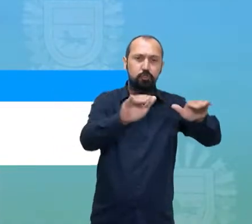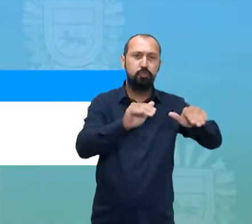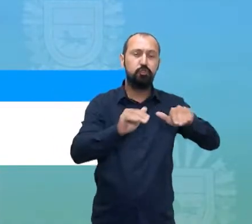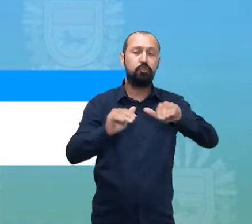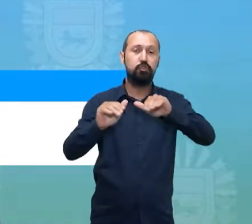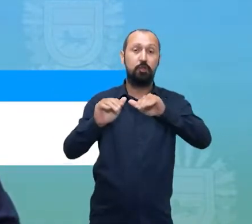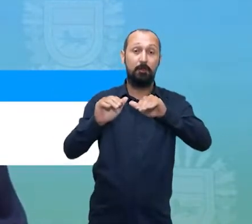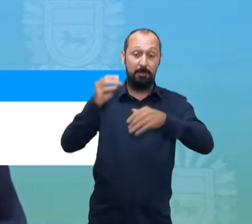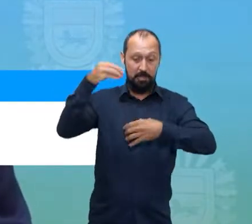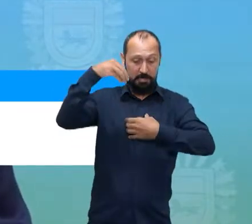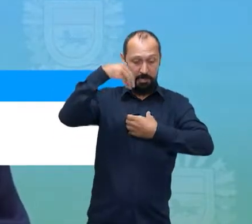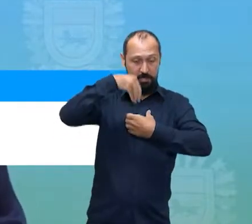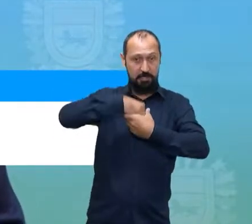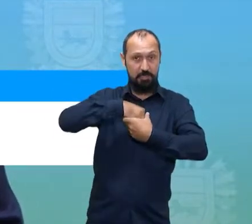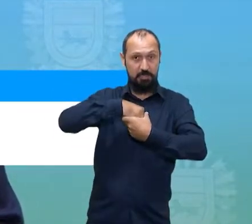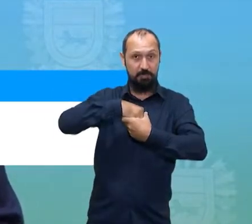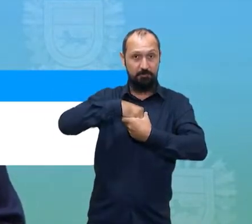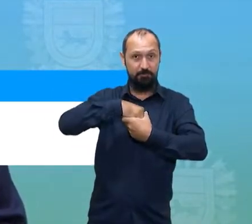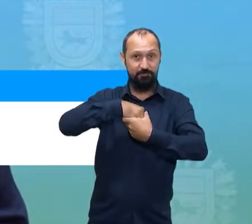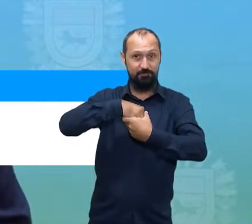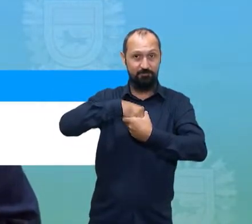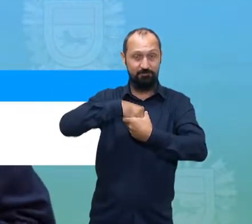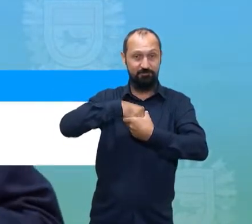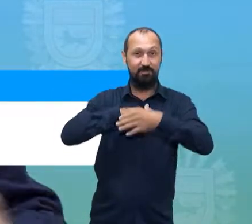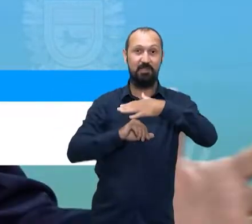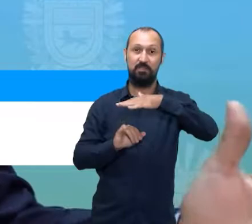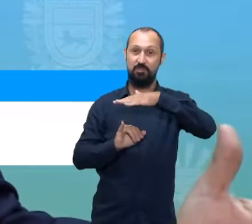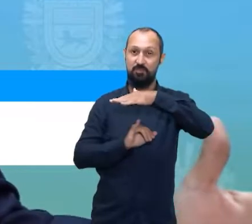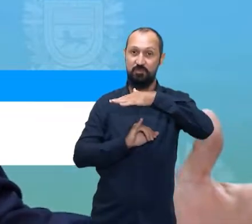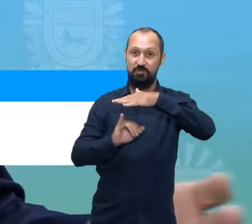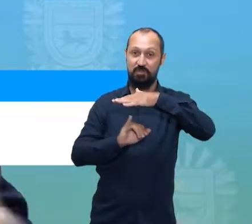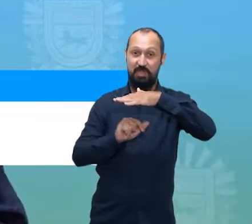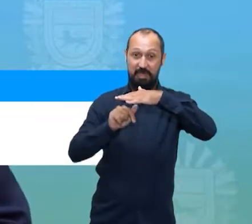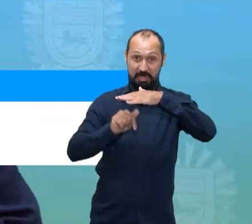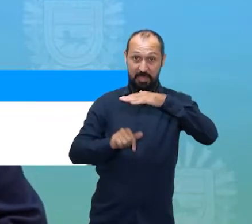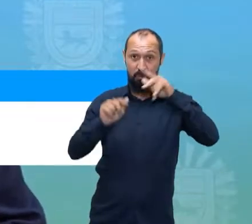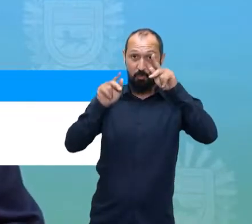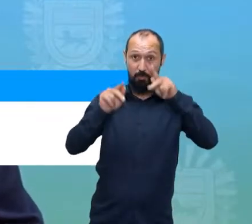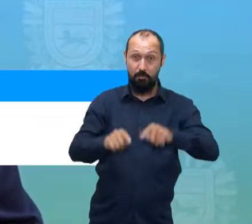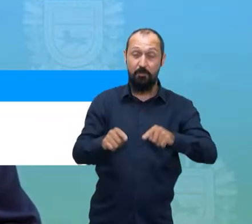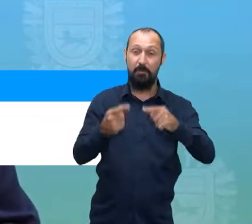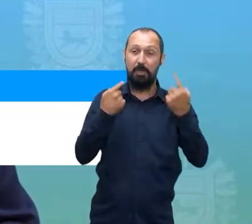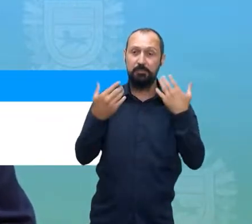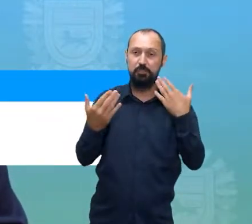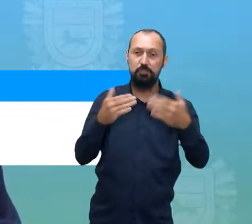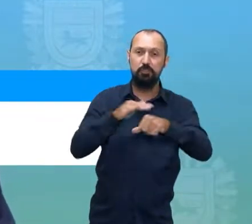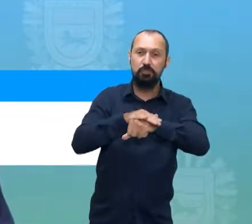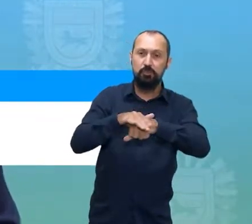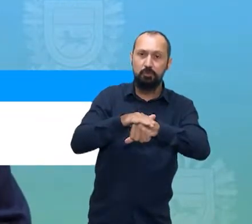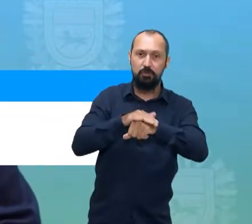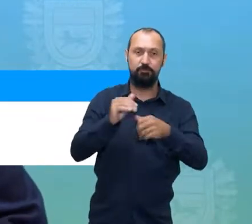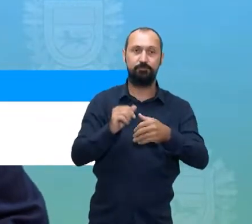aqui dentro da nossa instituição do povo, né? Uma instituição